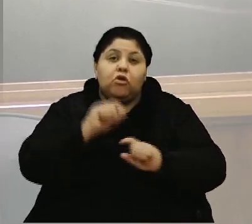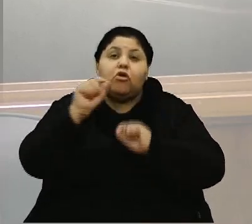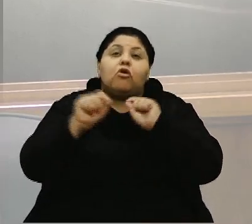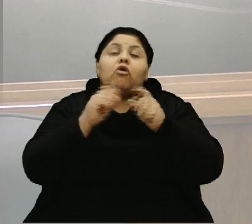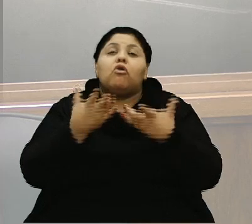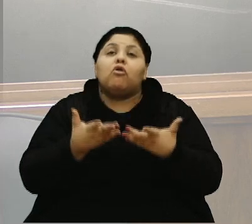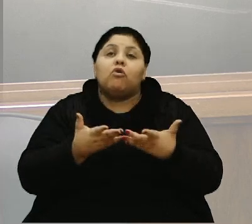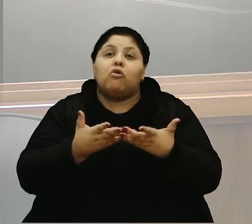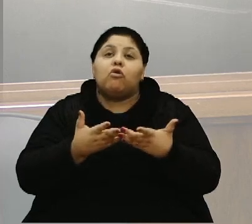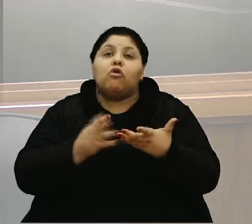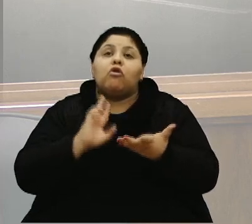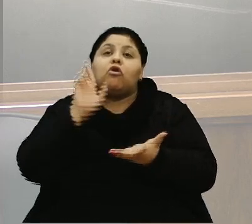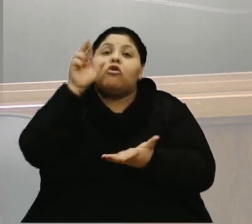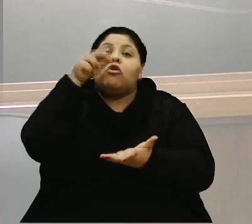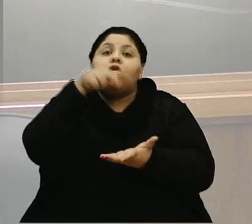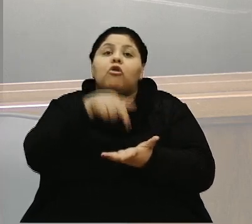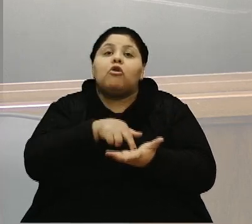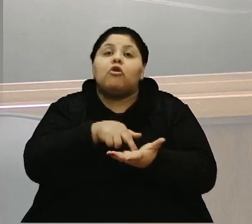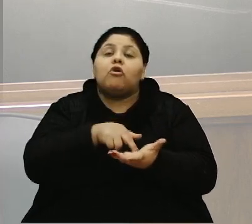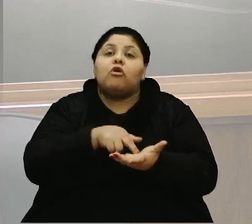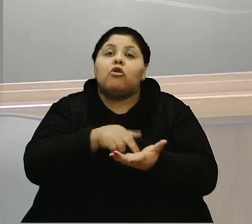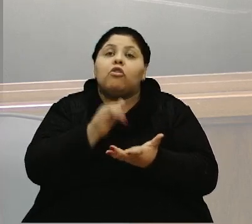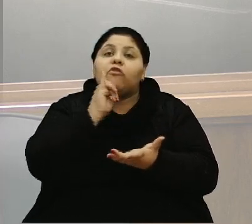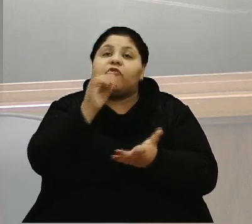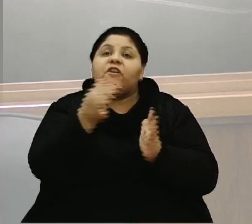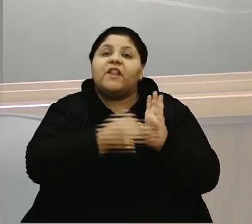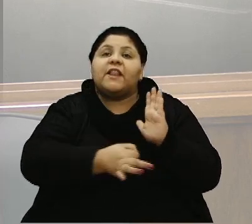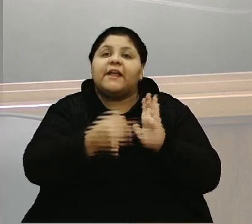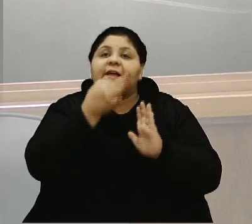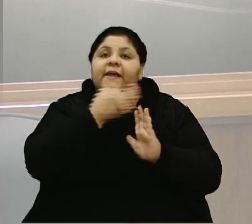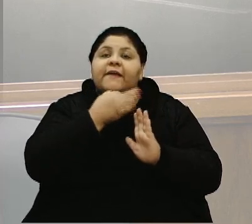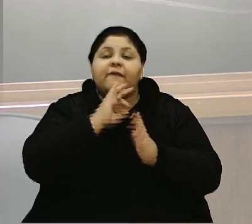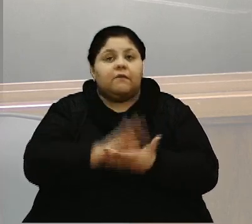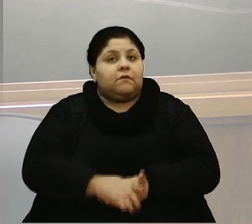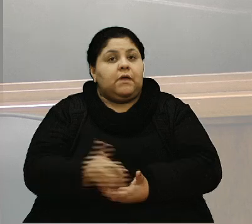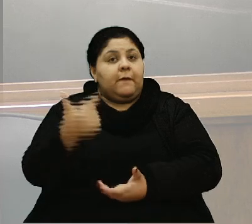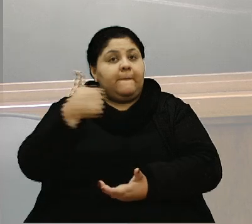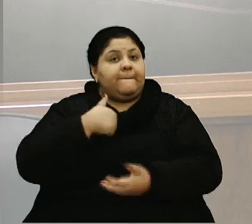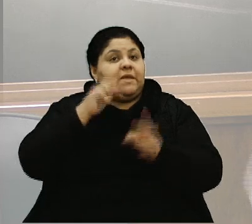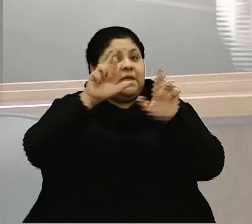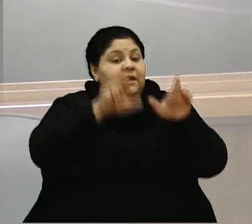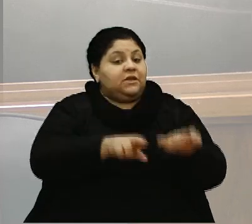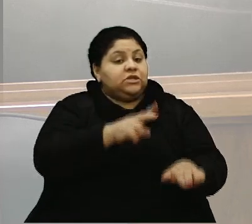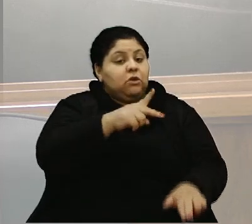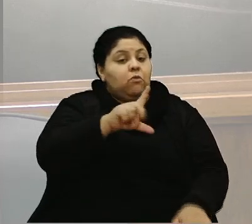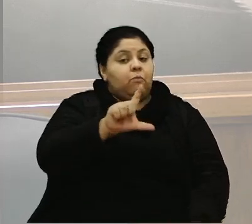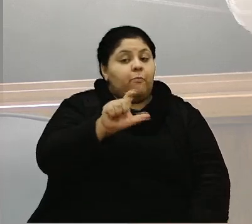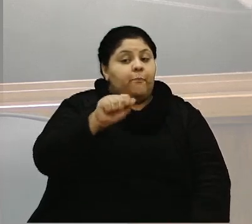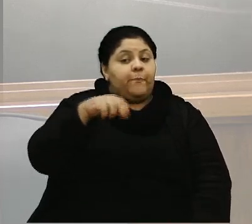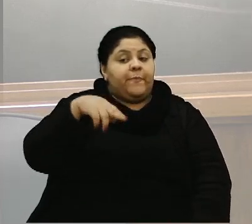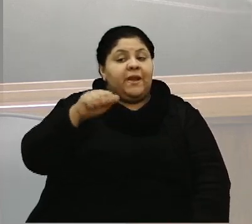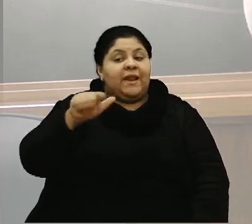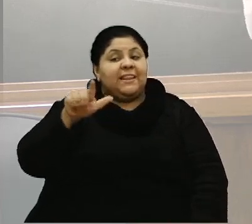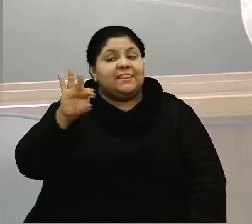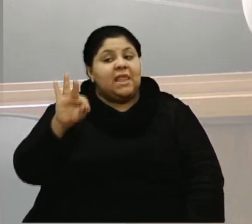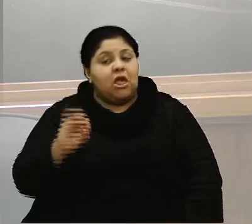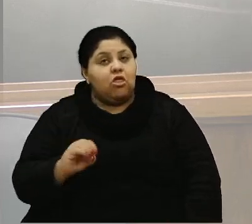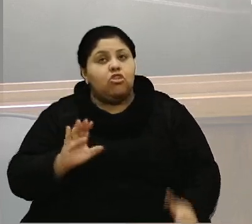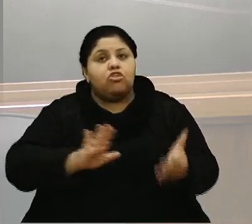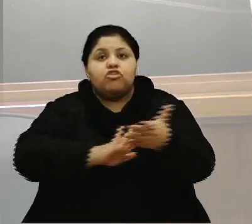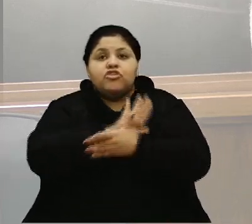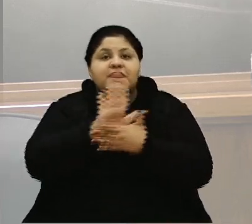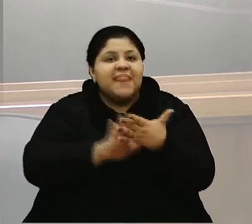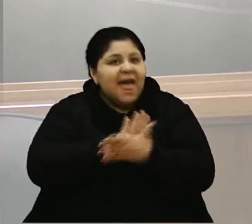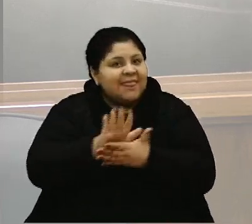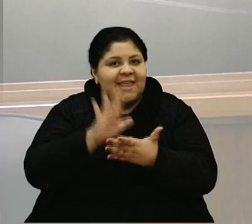a resolutividade do Fala Caxias? Eu falo lá pela minha região, a região Planalto. Nada